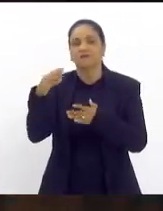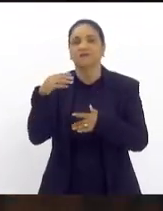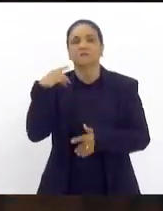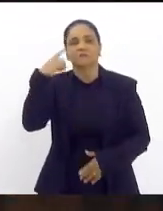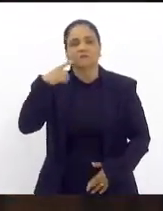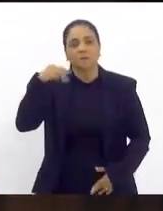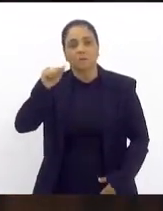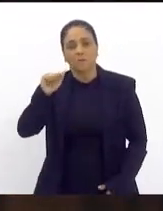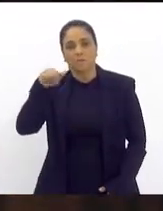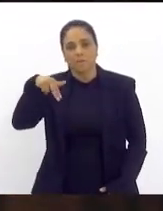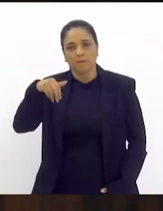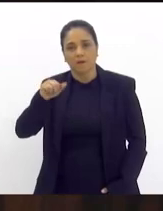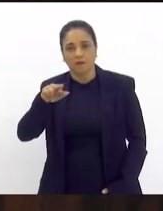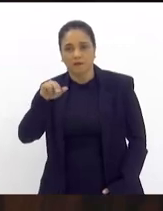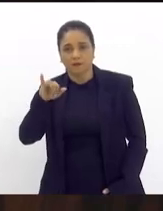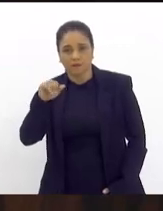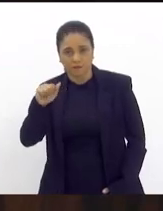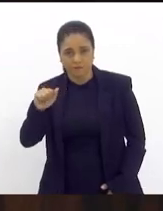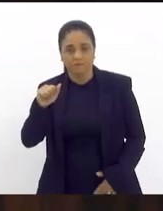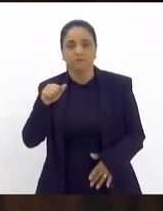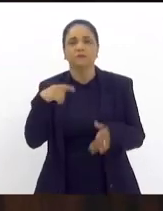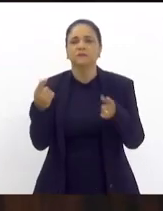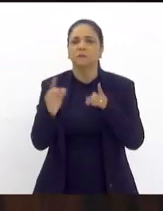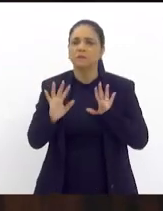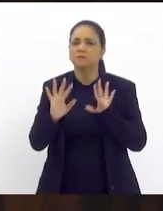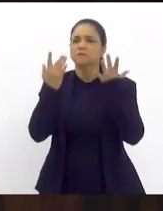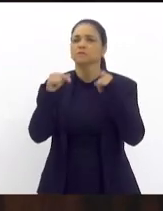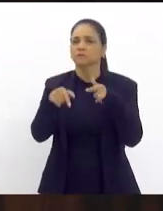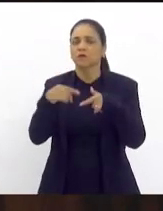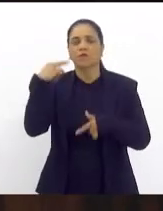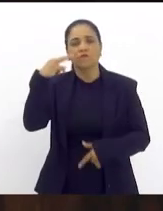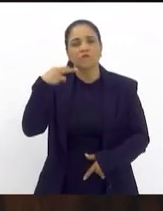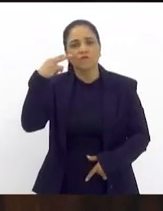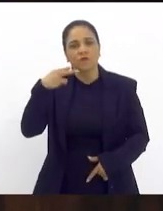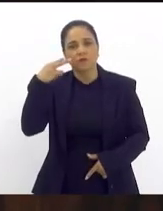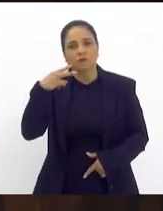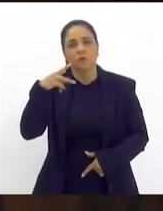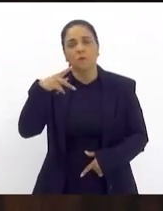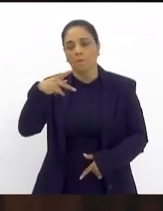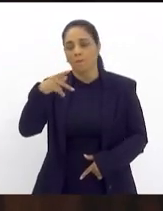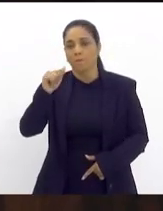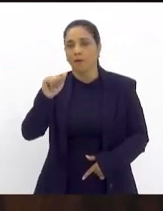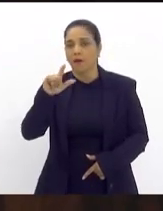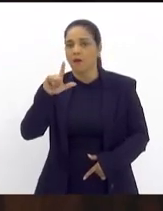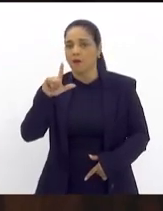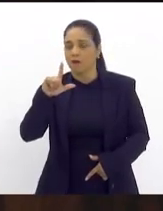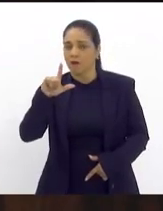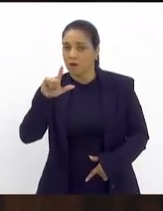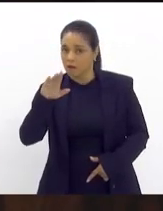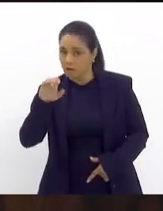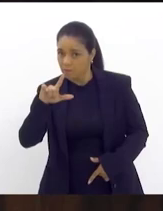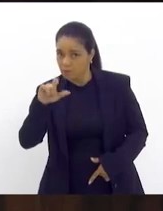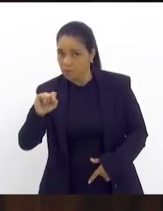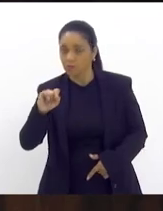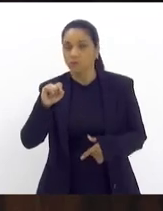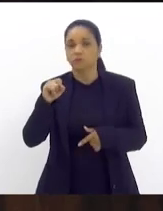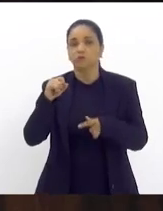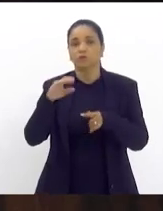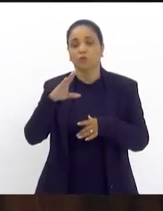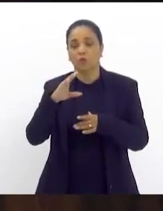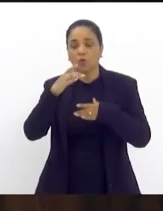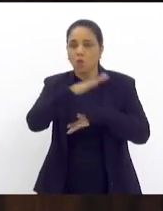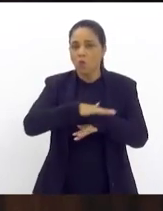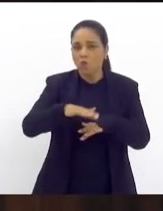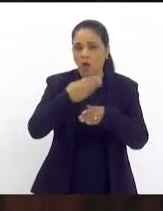do MST e saúde aqui também nosso vereador Pablo de Cordeiro um parlamentar exemplar